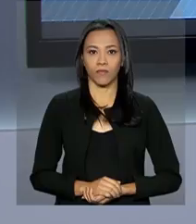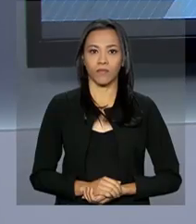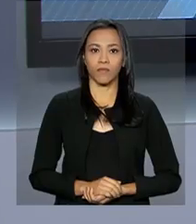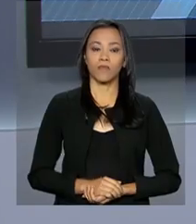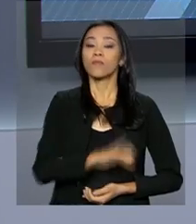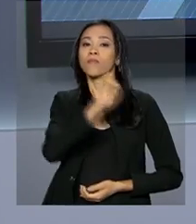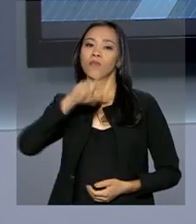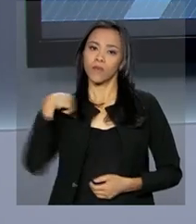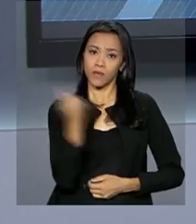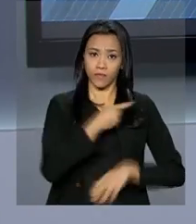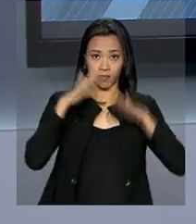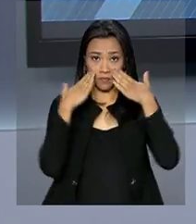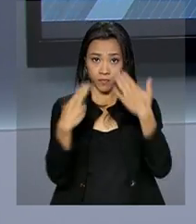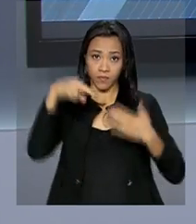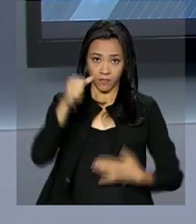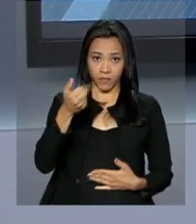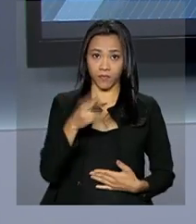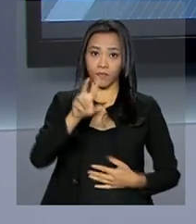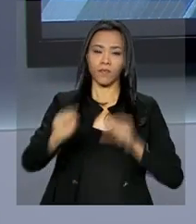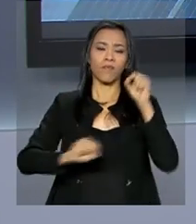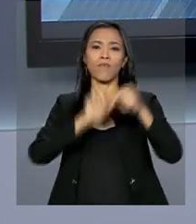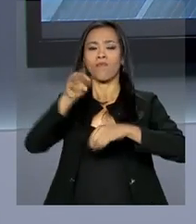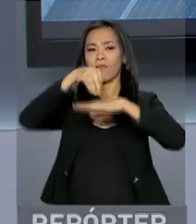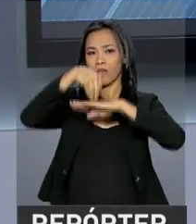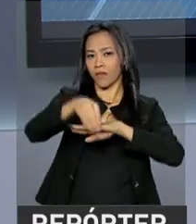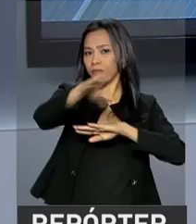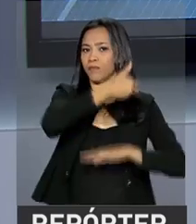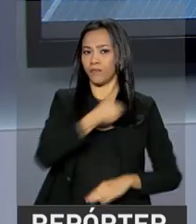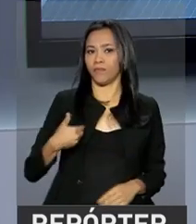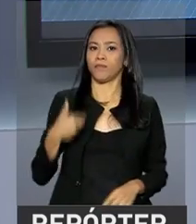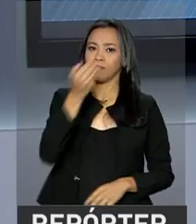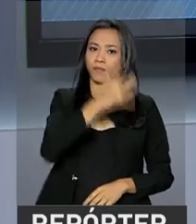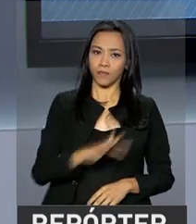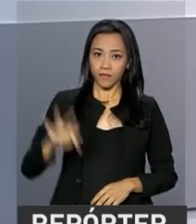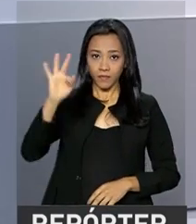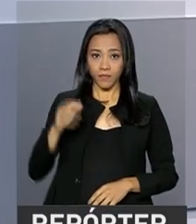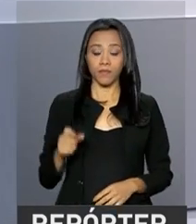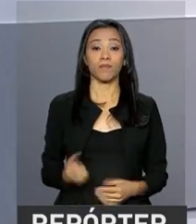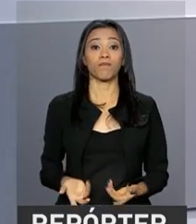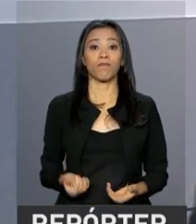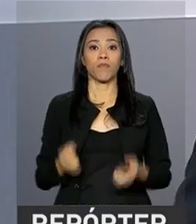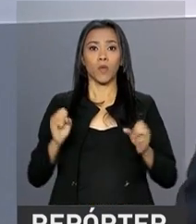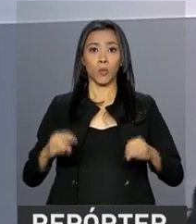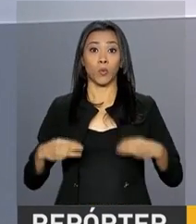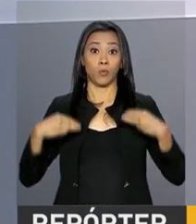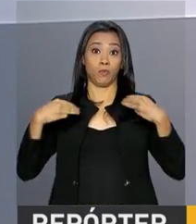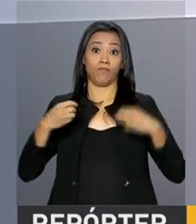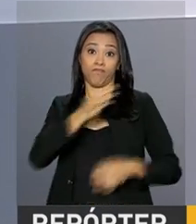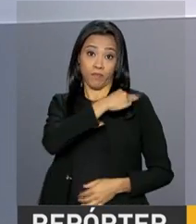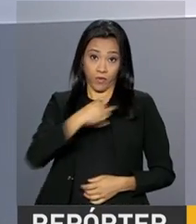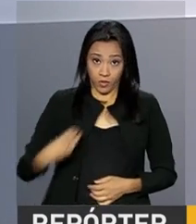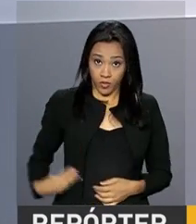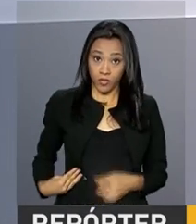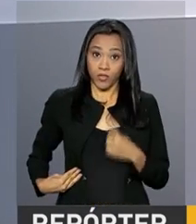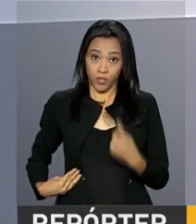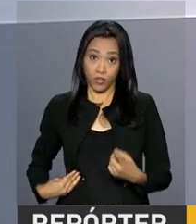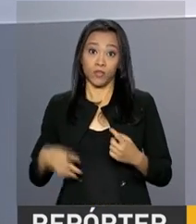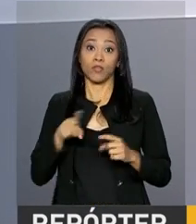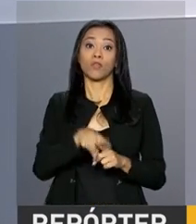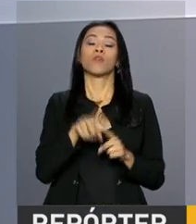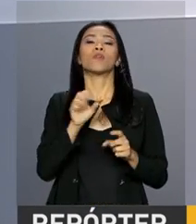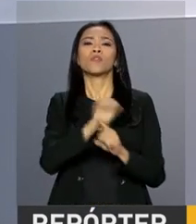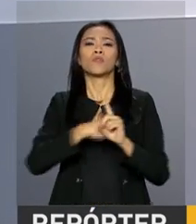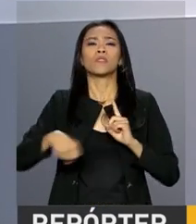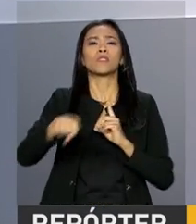Olá Voltamos com o repórter NBR trazendo para você as notícias do governo federal o ministro do Desenvolvimento Social e Agrário